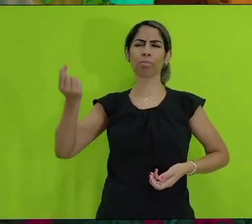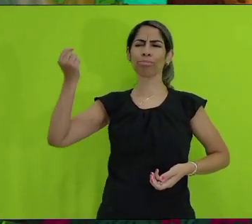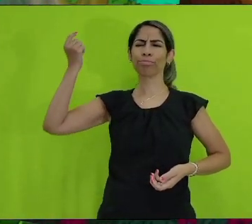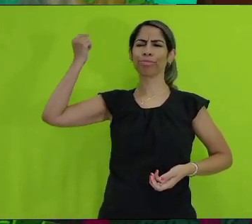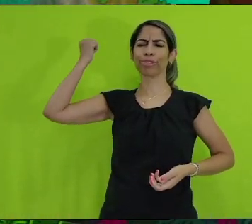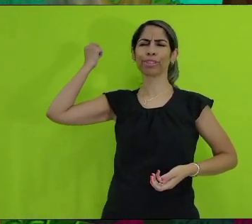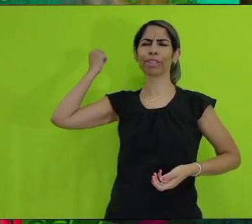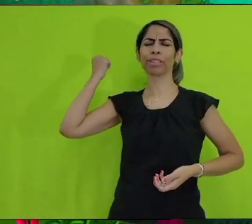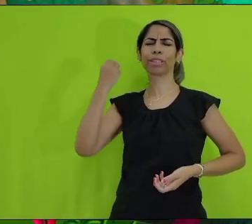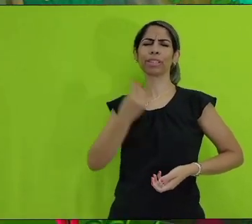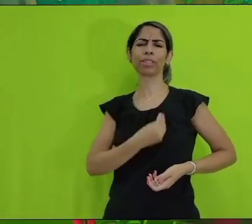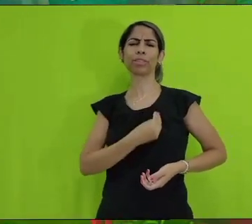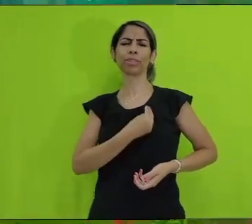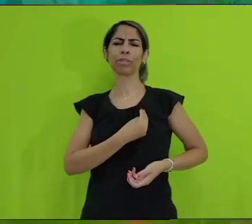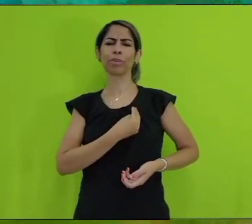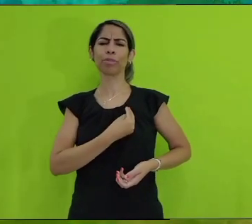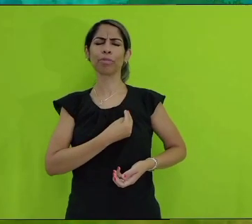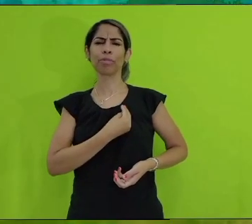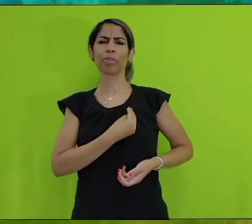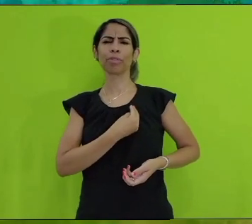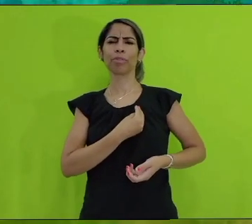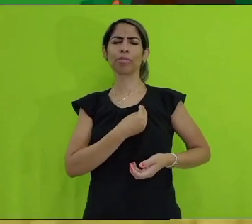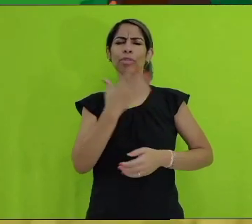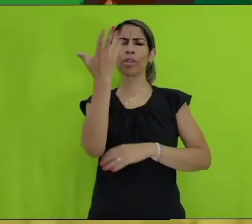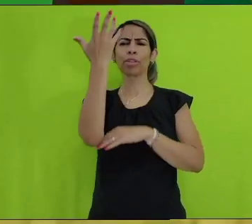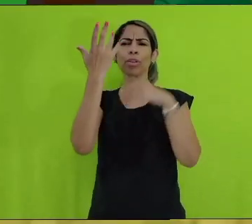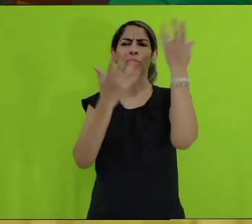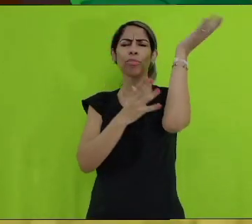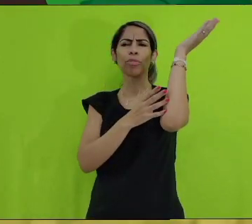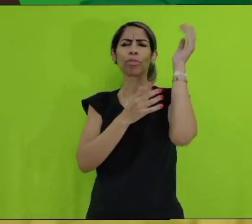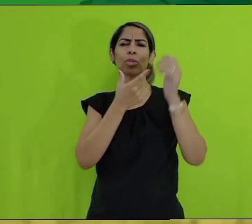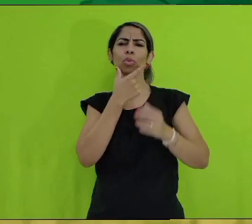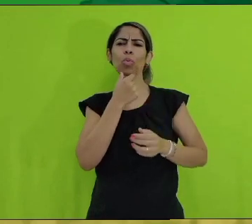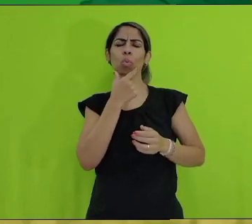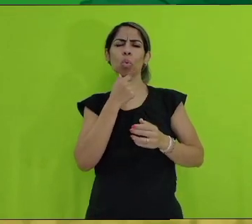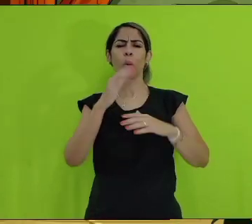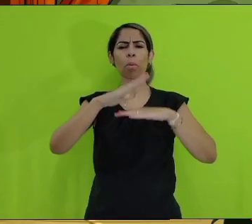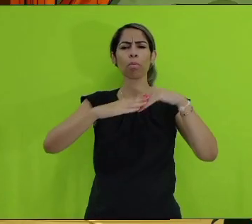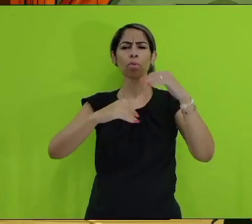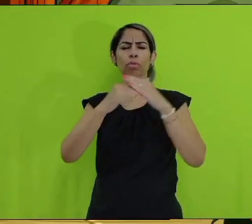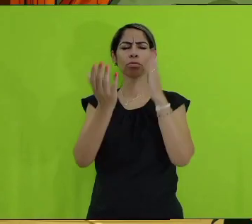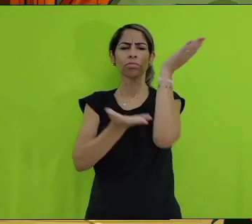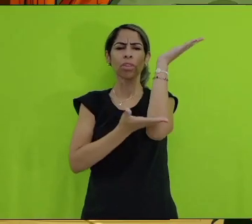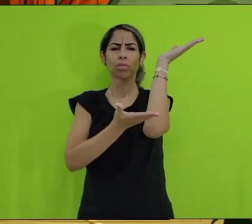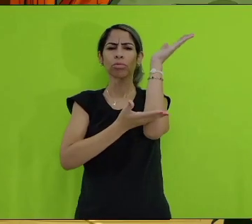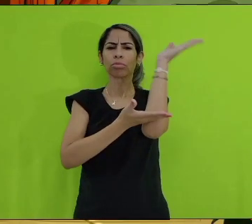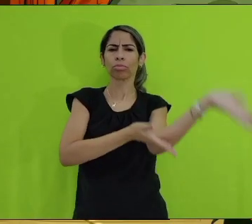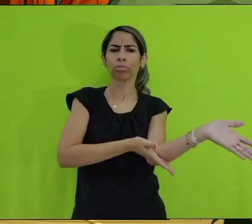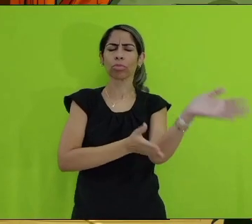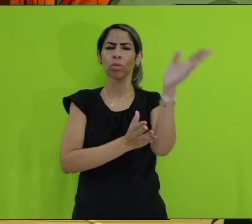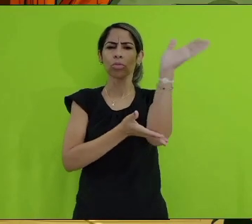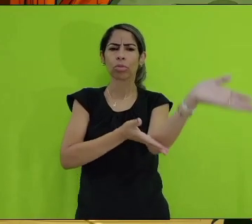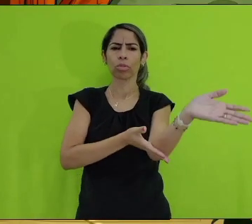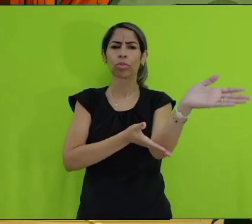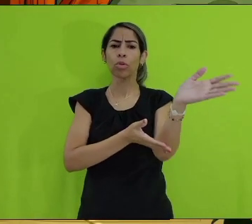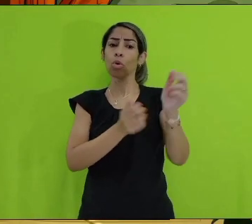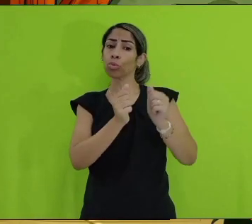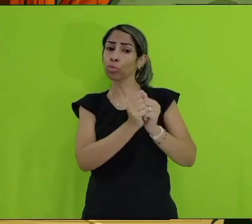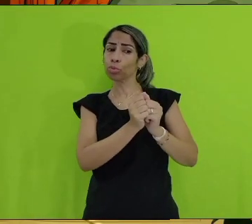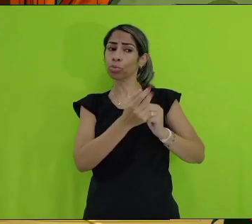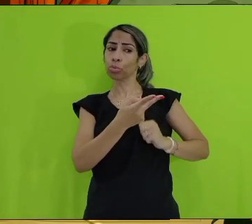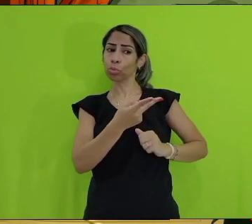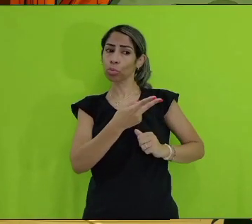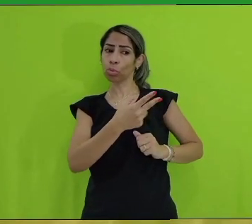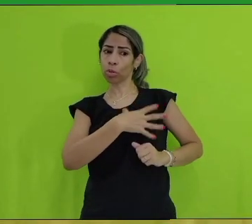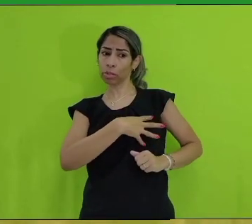Há muito tempo atrás, um lenhador vivia em uma casinha perto de uma floresta profunda com seus 2 filhos, João e